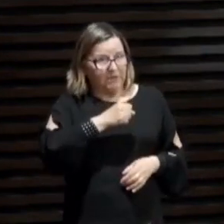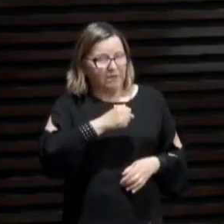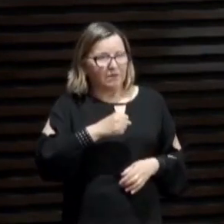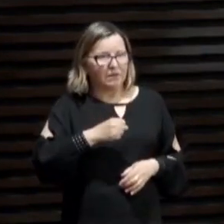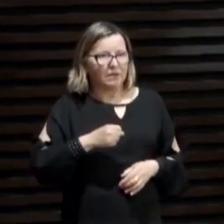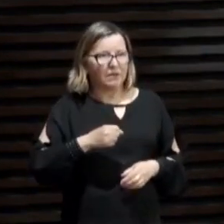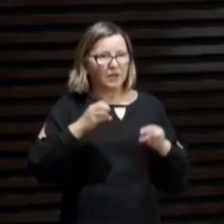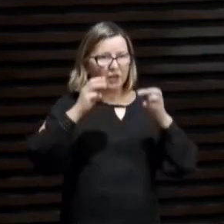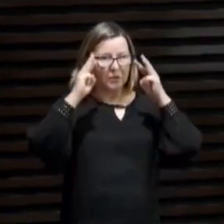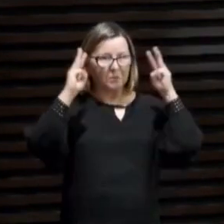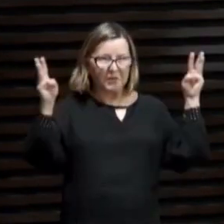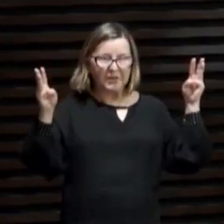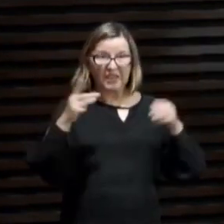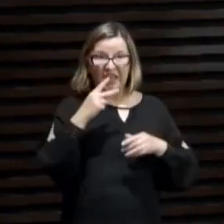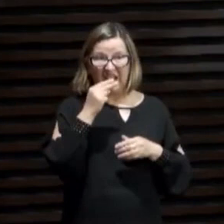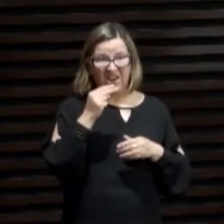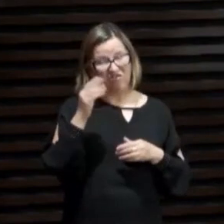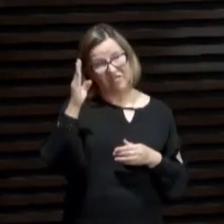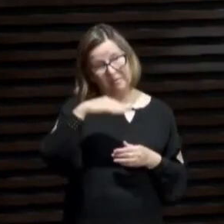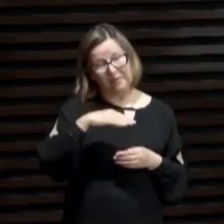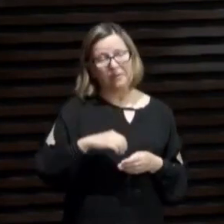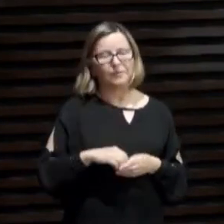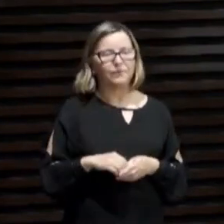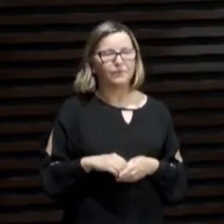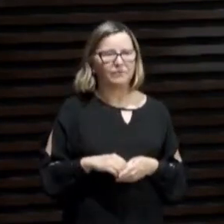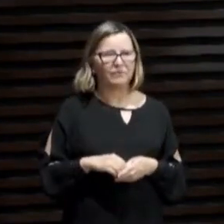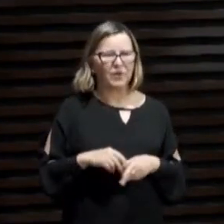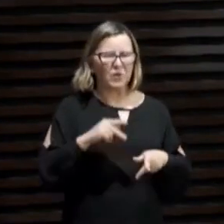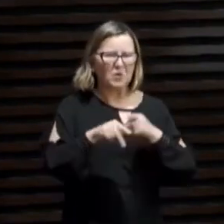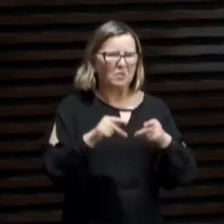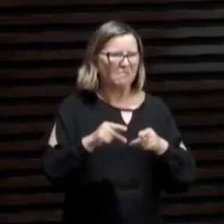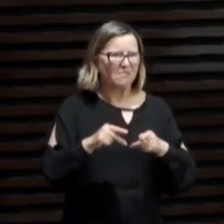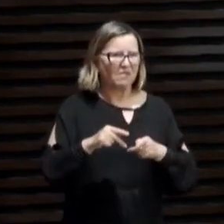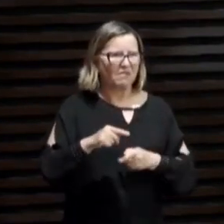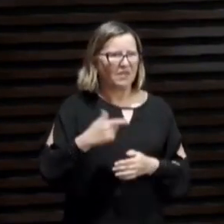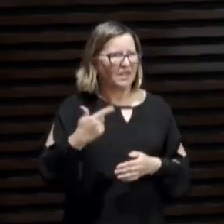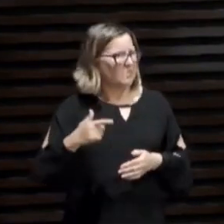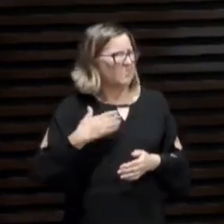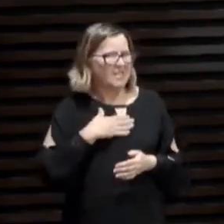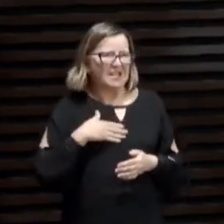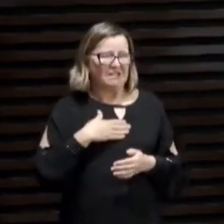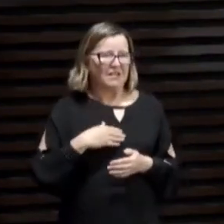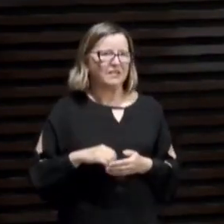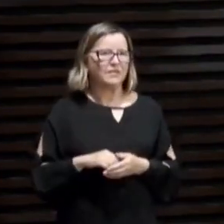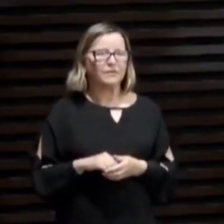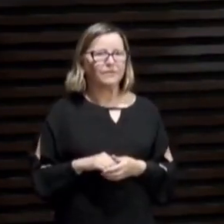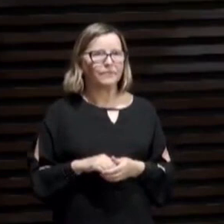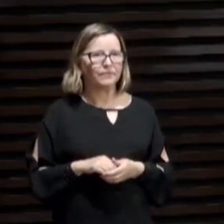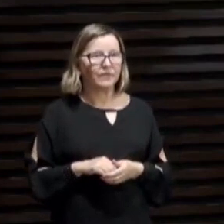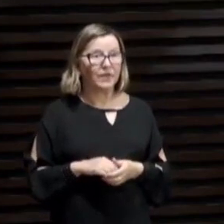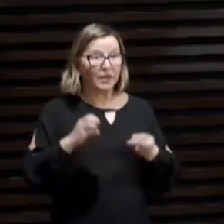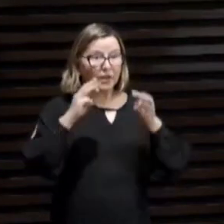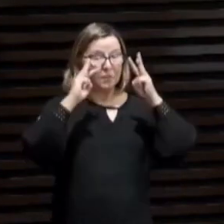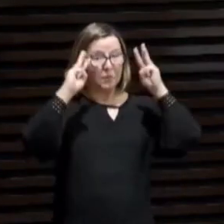Nessa altura aqui, parecia que todo o povo estava insatisfeito. E o caso de Moisés aqui é mais grave. Ele